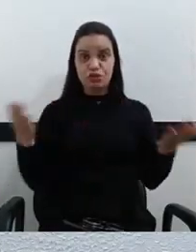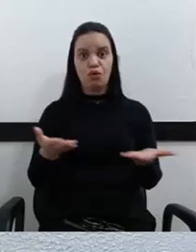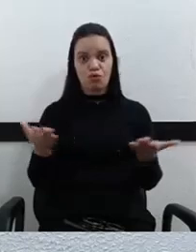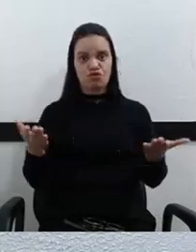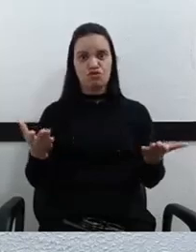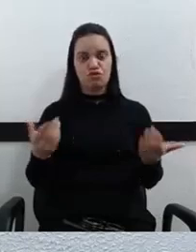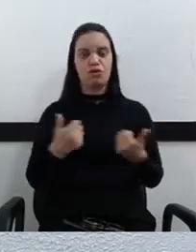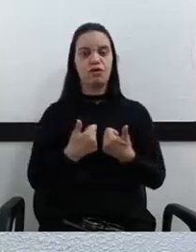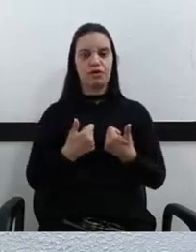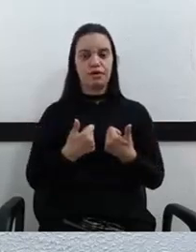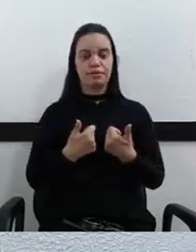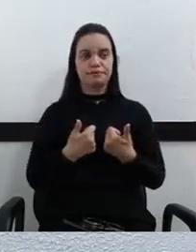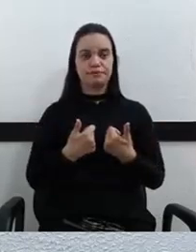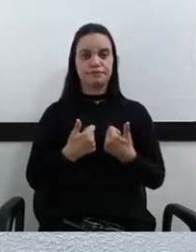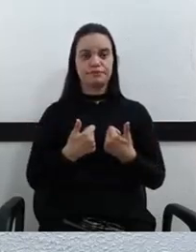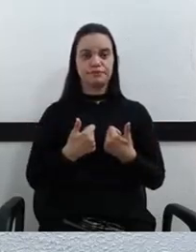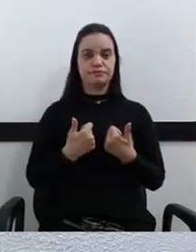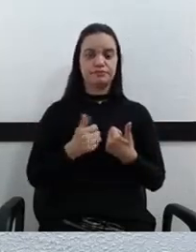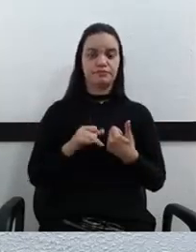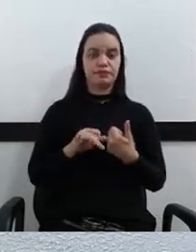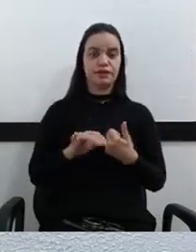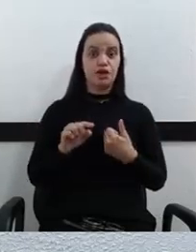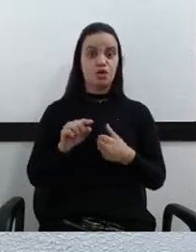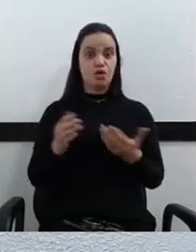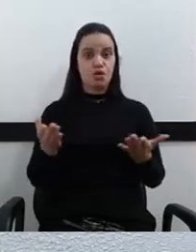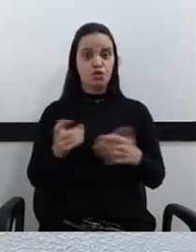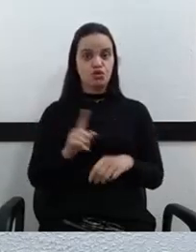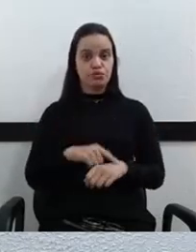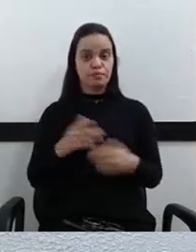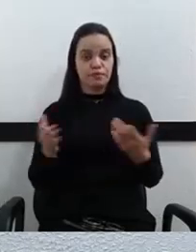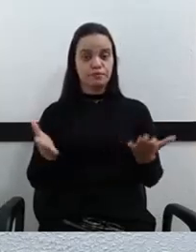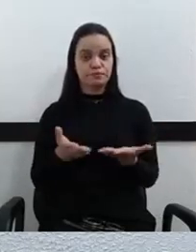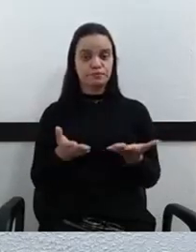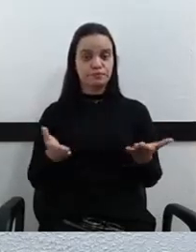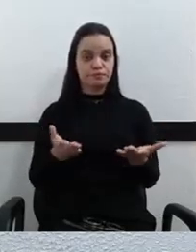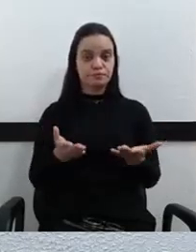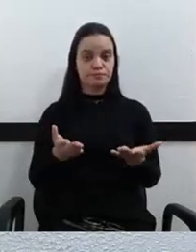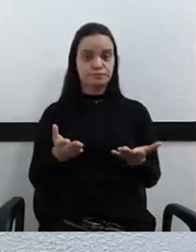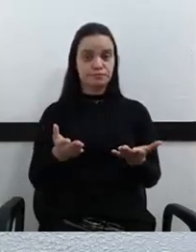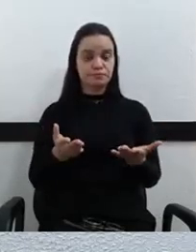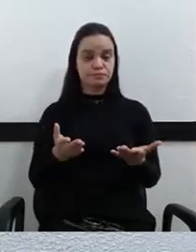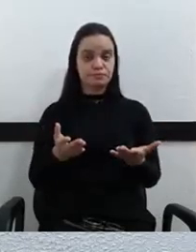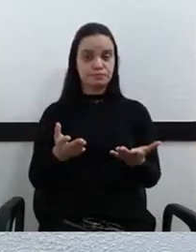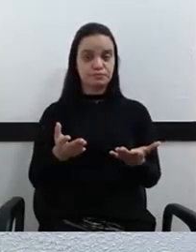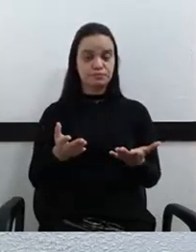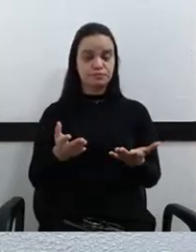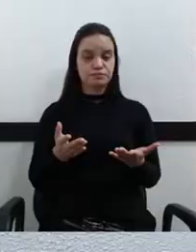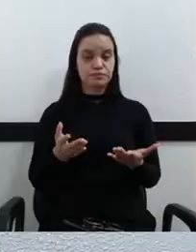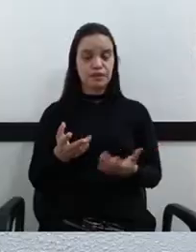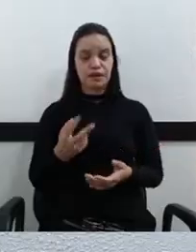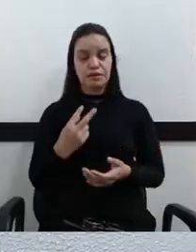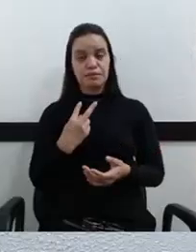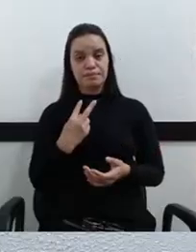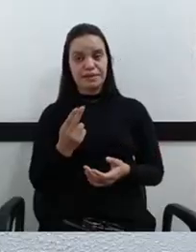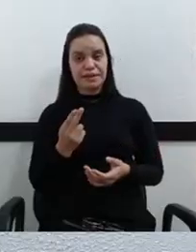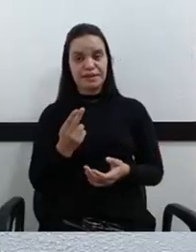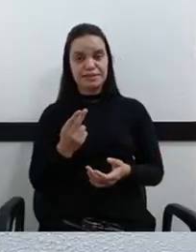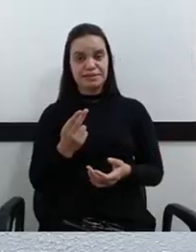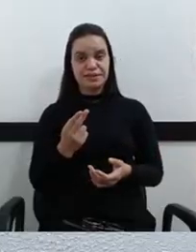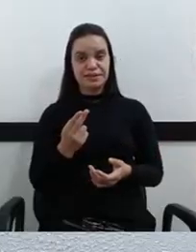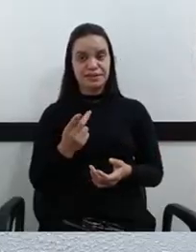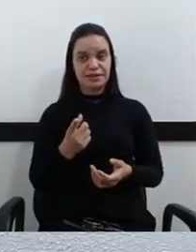esta decisão. E que isso hoje, neste momento, ao que parece, tem